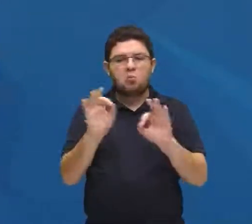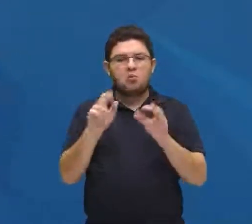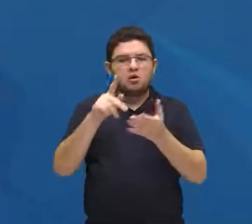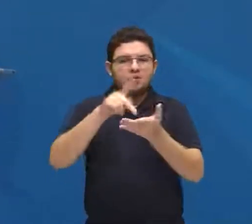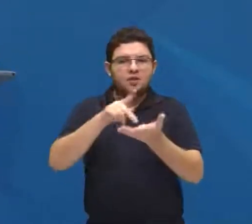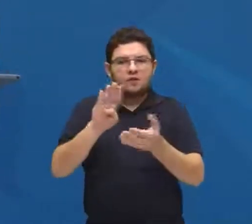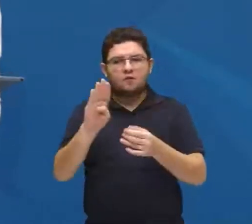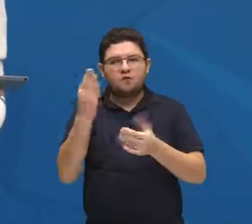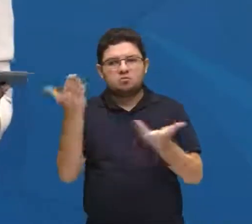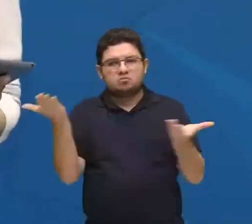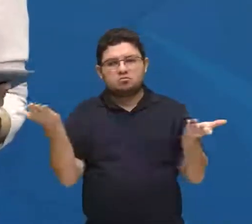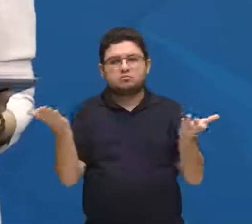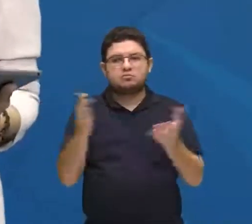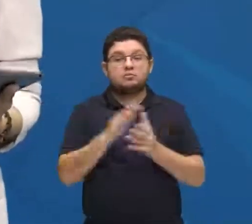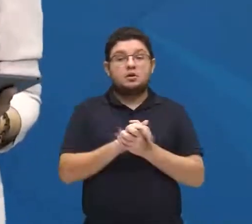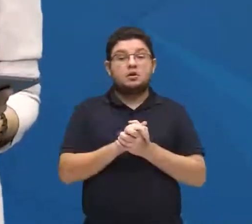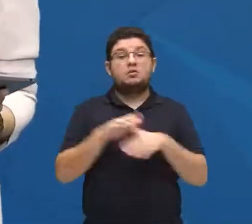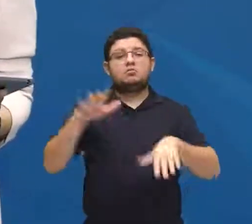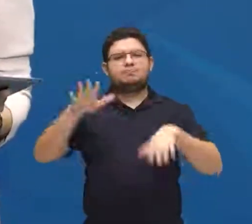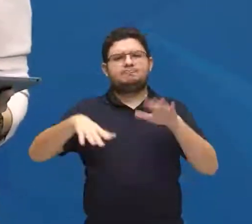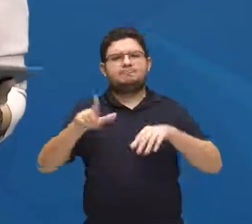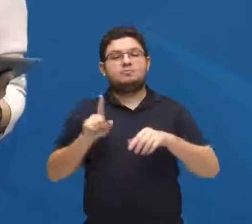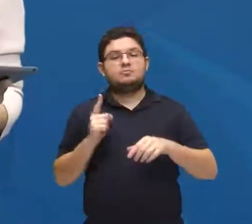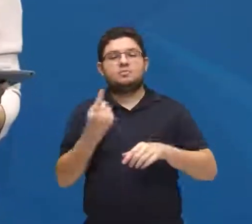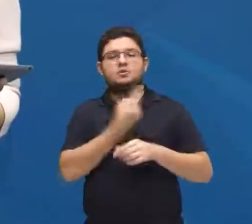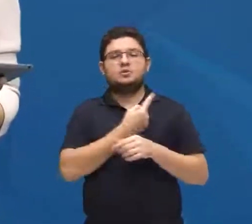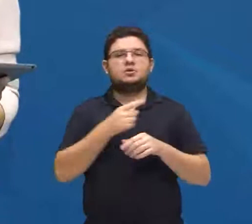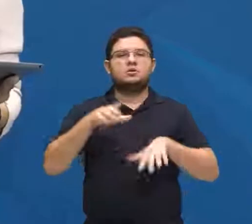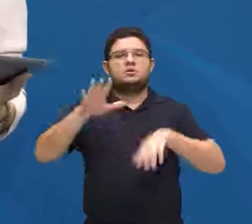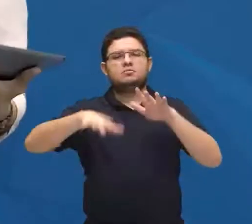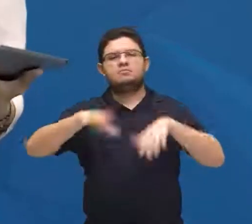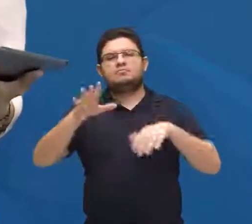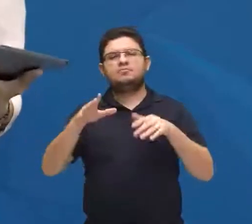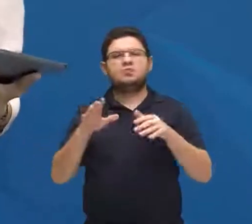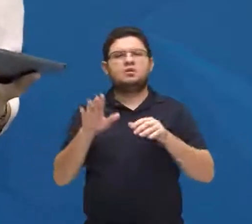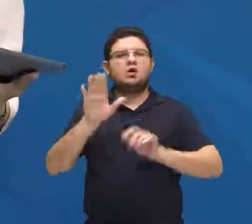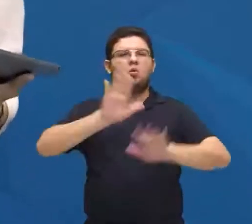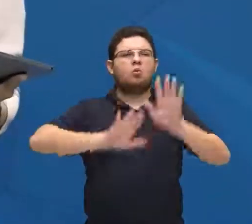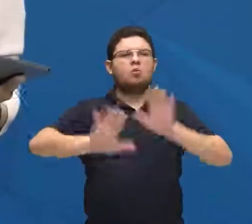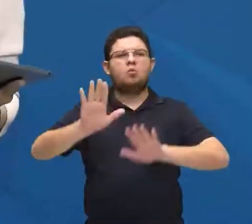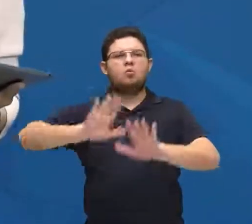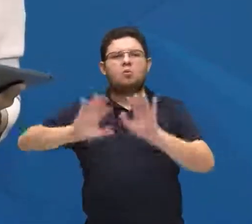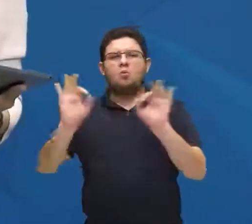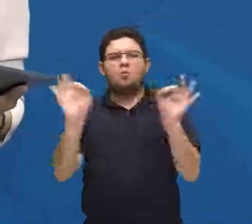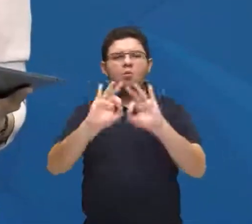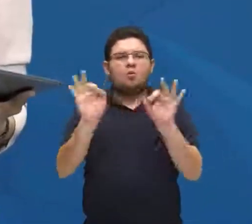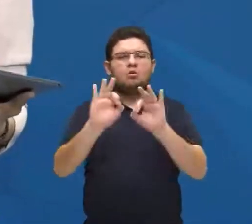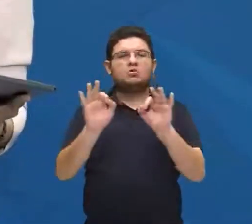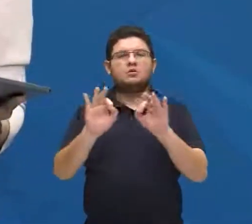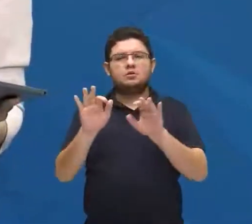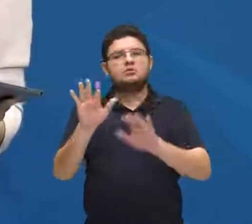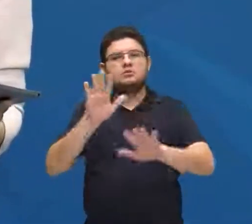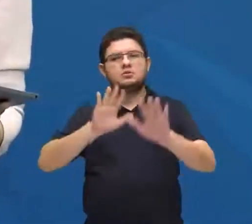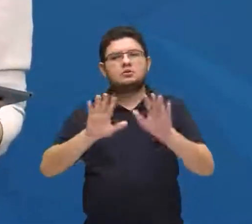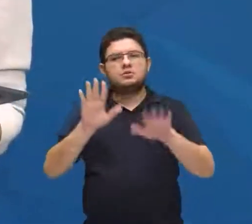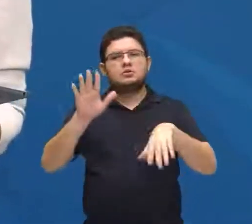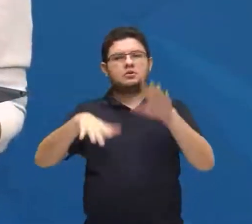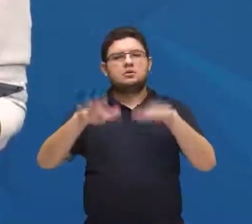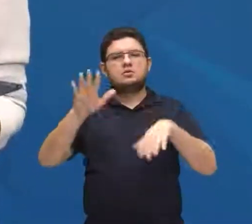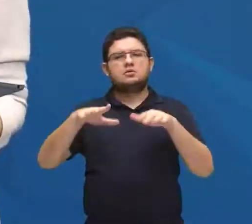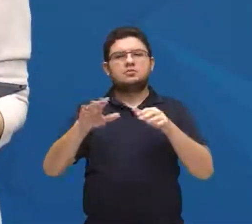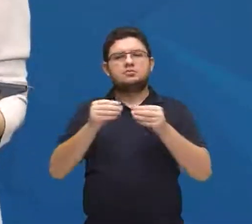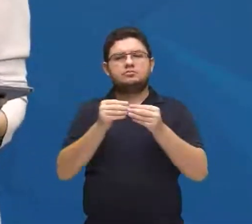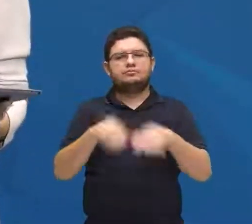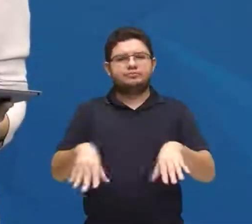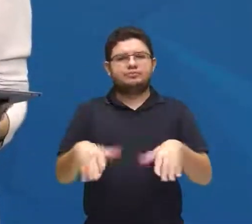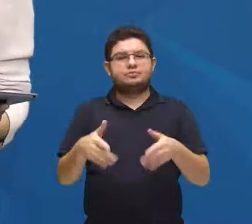gente fica muito vulnerável, né, aos riscos e principalmente aos danos, na verdade, muito mais aos danos que